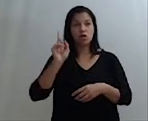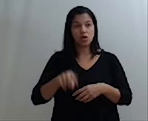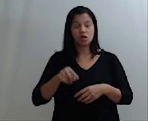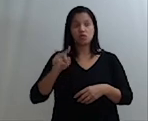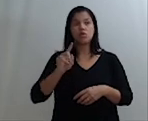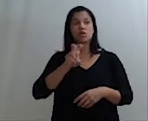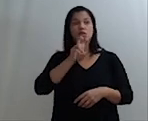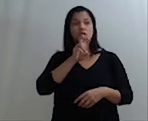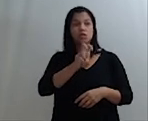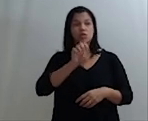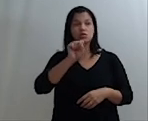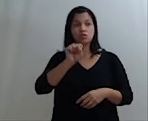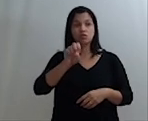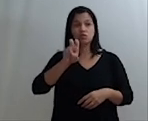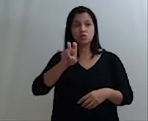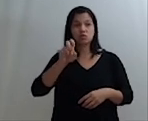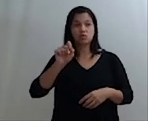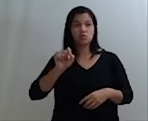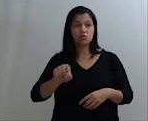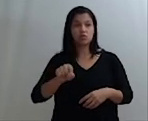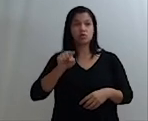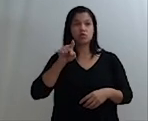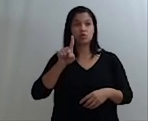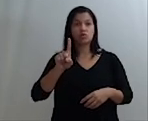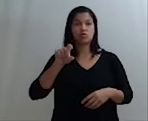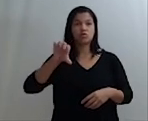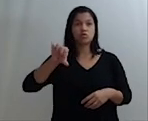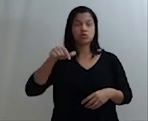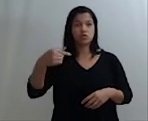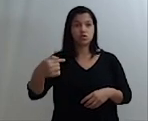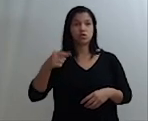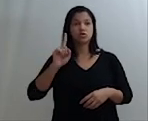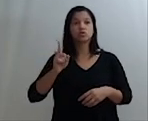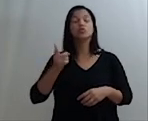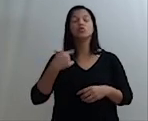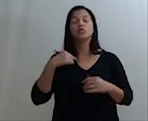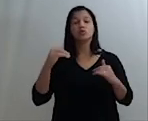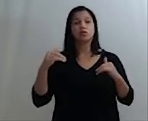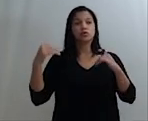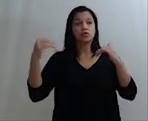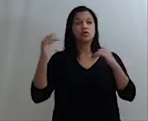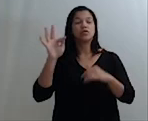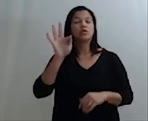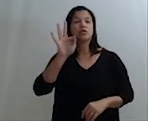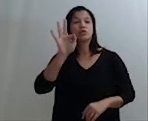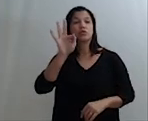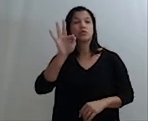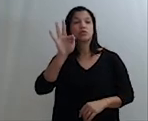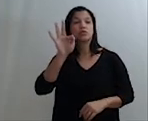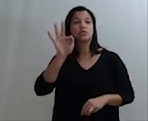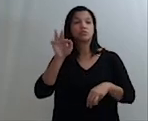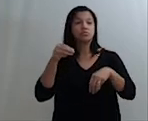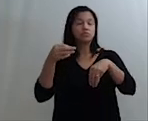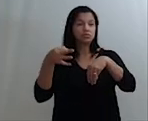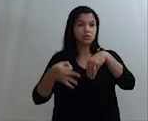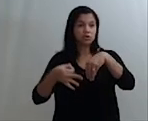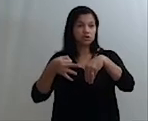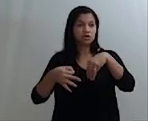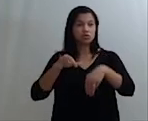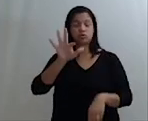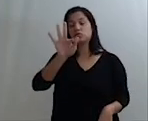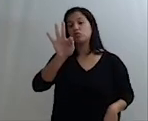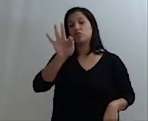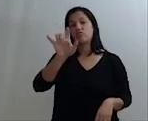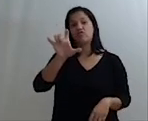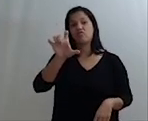585 1997 de relatoria do excelentíssimo Ministro Félix fiser e havia sido denegada à